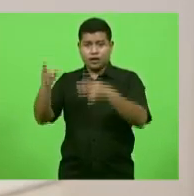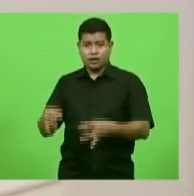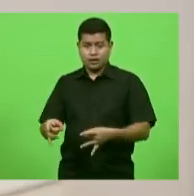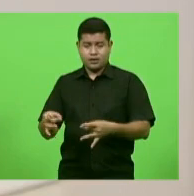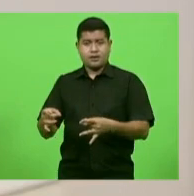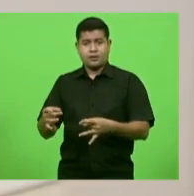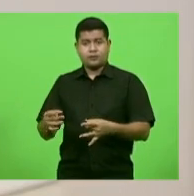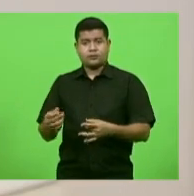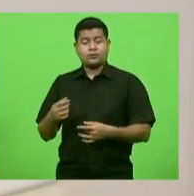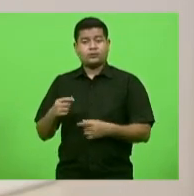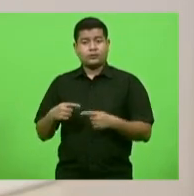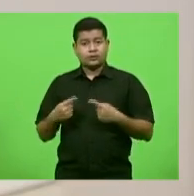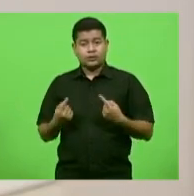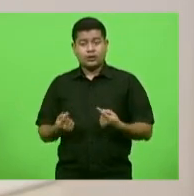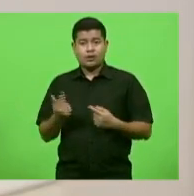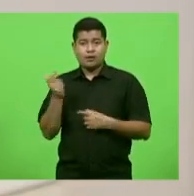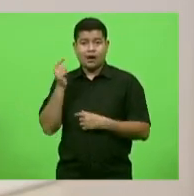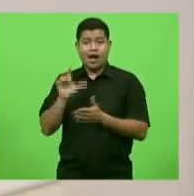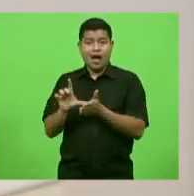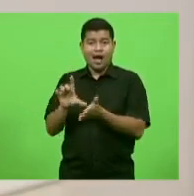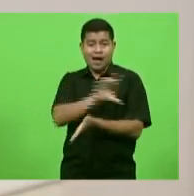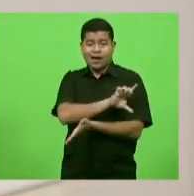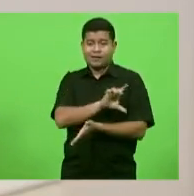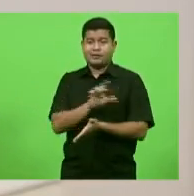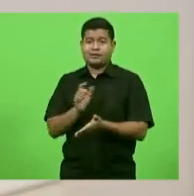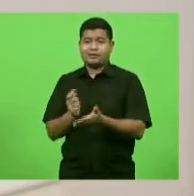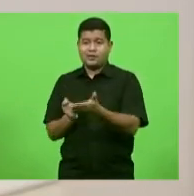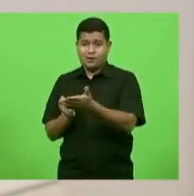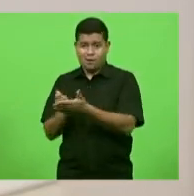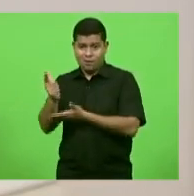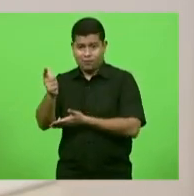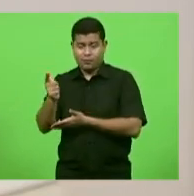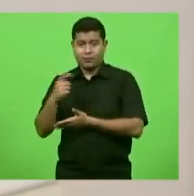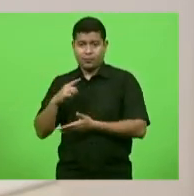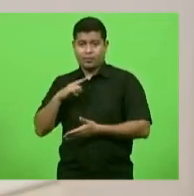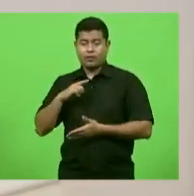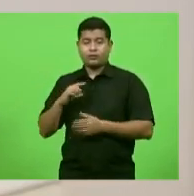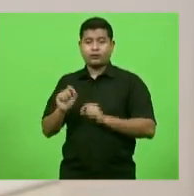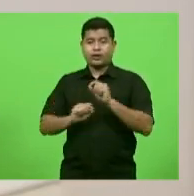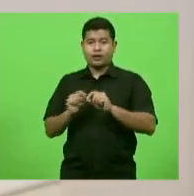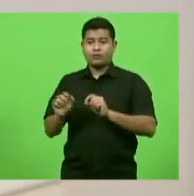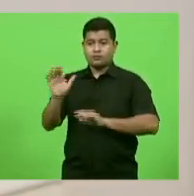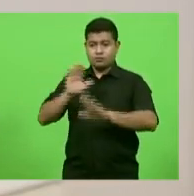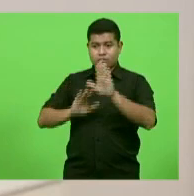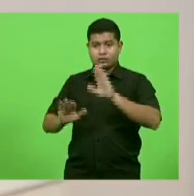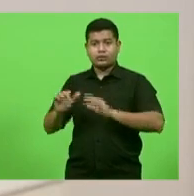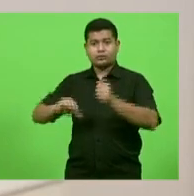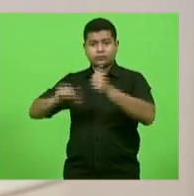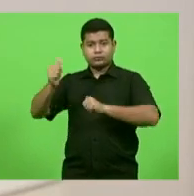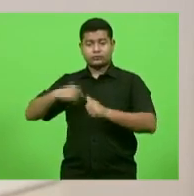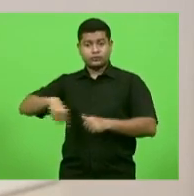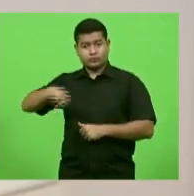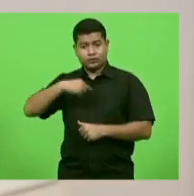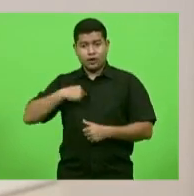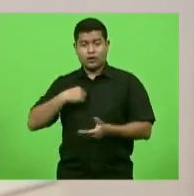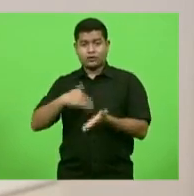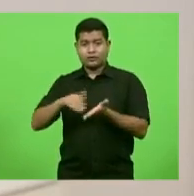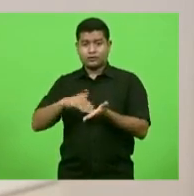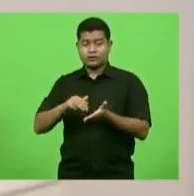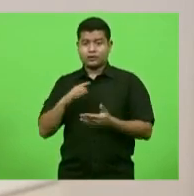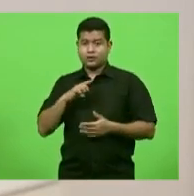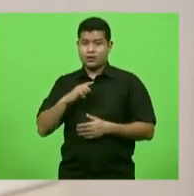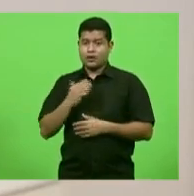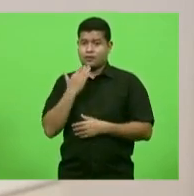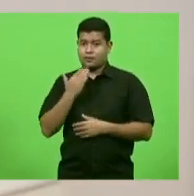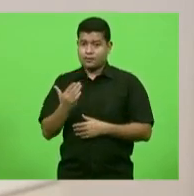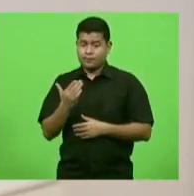com que tenhamos, antes de fechar qualquer compra, nós tenhamos esse cuidado. Nós tivemos aqui, enquanto secretaria, algumas aquisições que fizemos